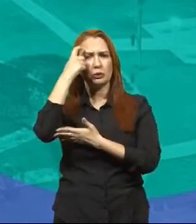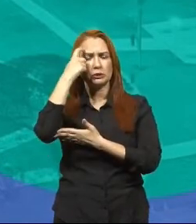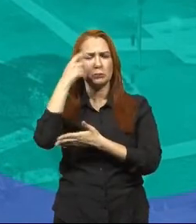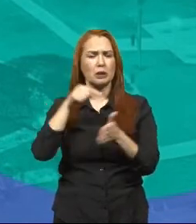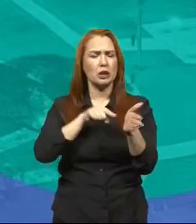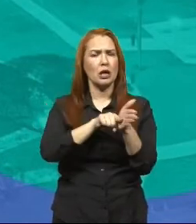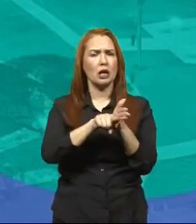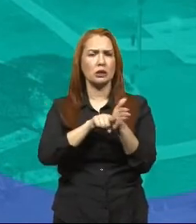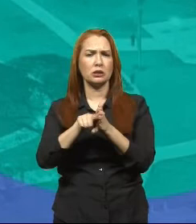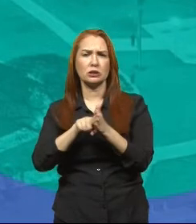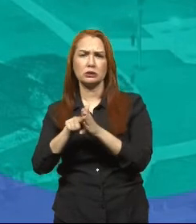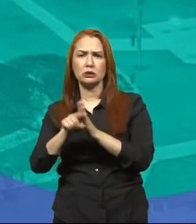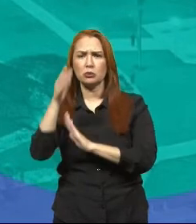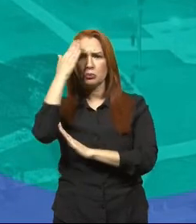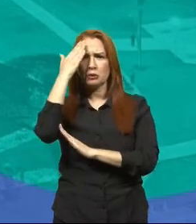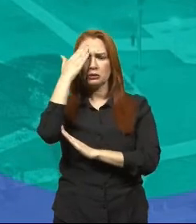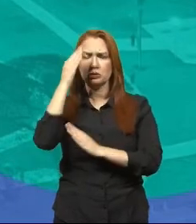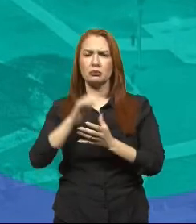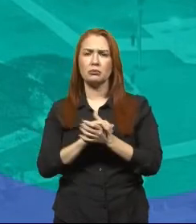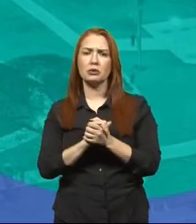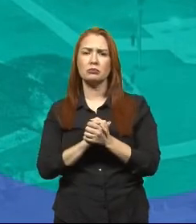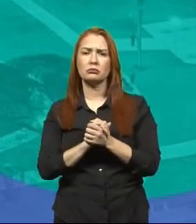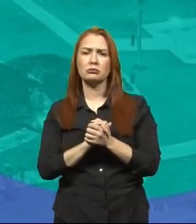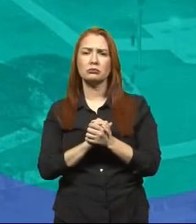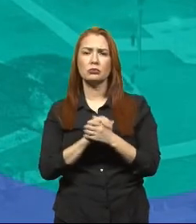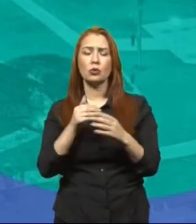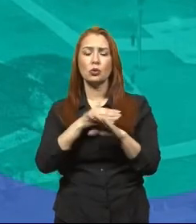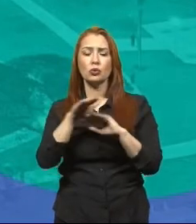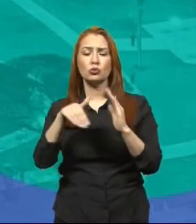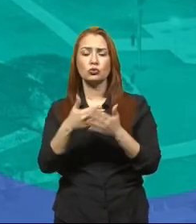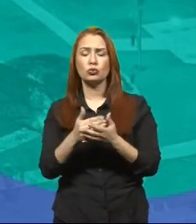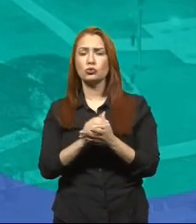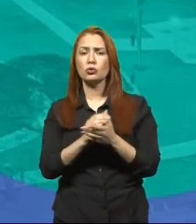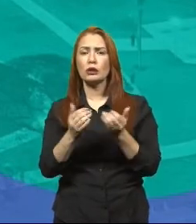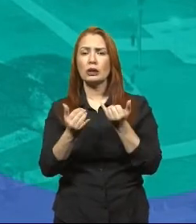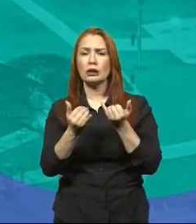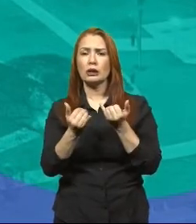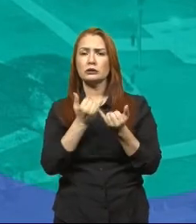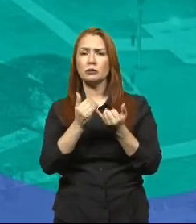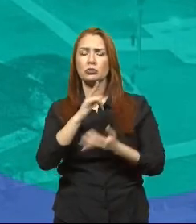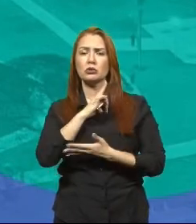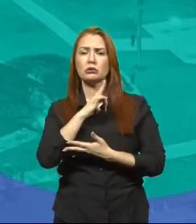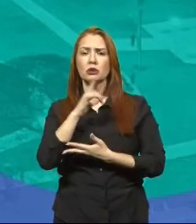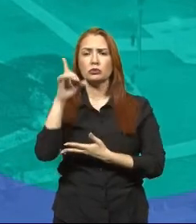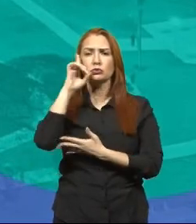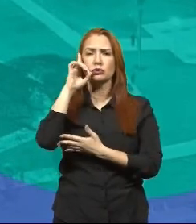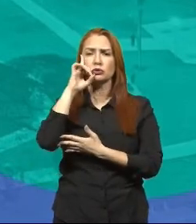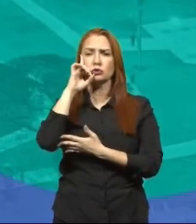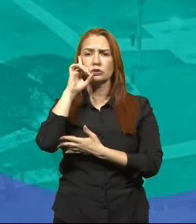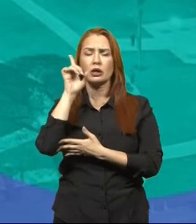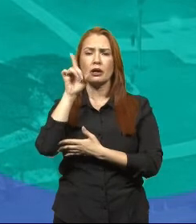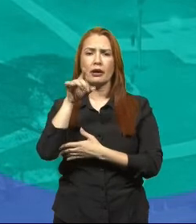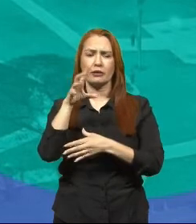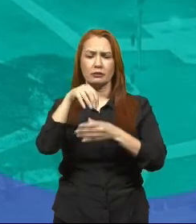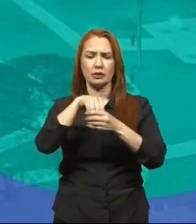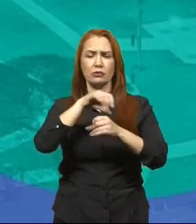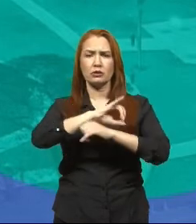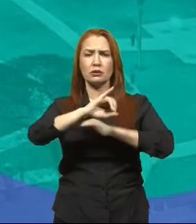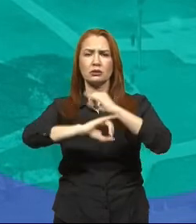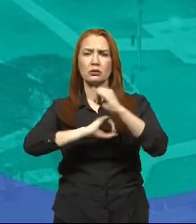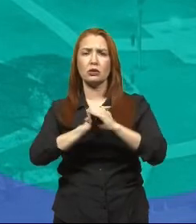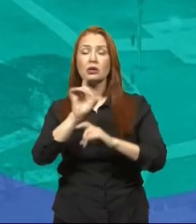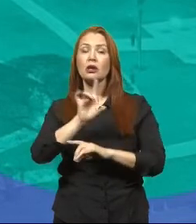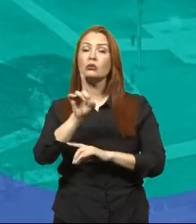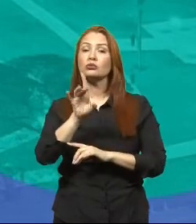análise no que a gente incorporar ao nosso dia a dia, porque o que a gente incorporar no nosso dia a dia estará incorporado à internet como um todo, e não só nós, como todos os